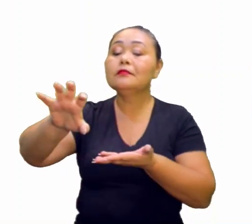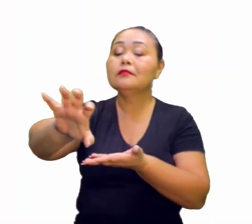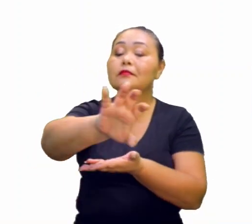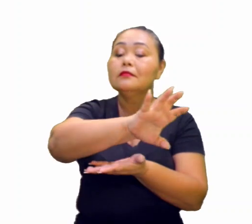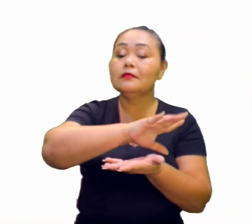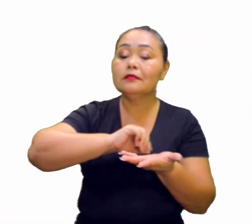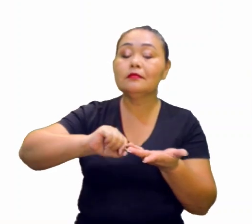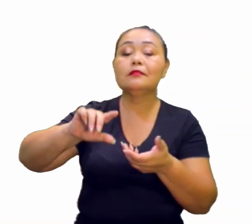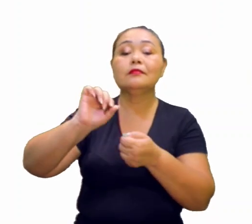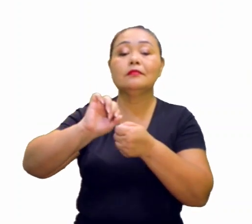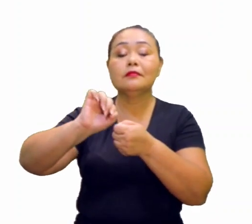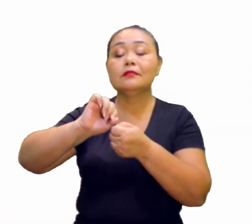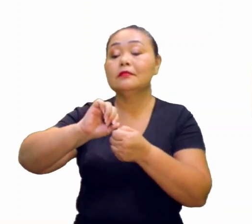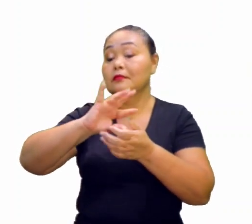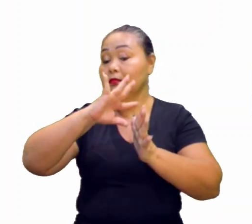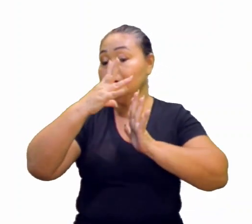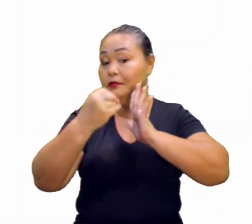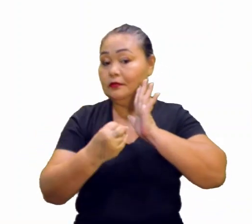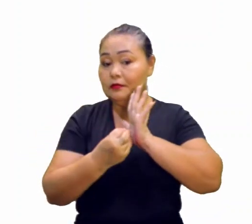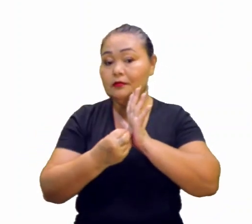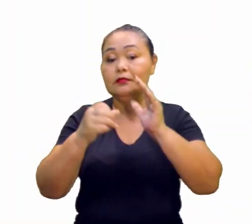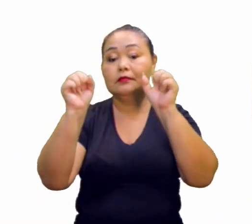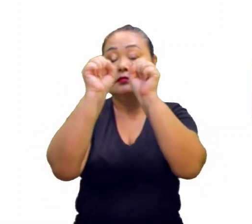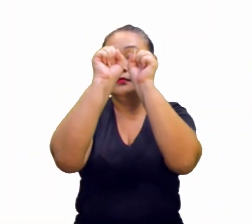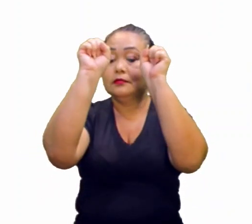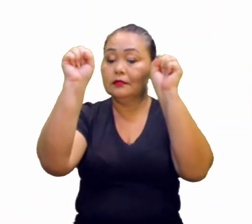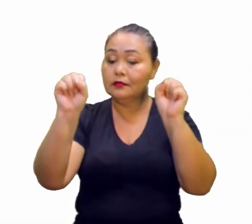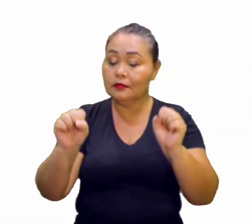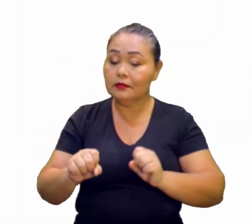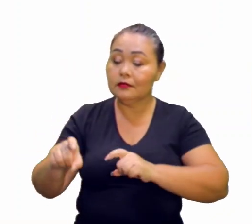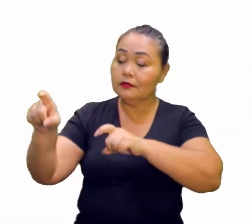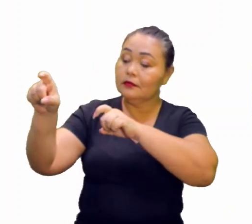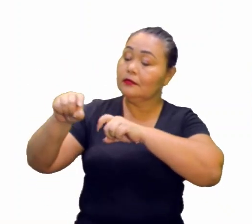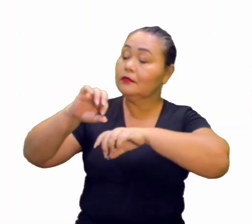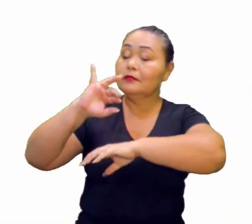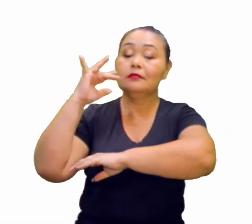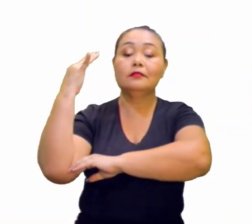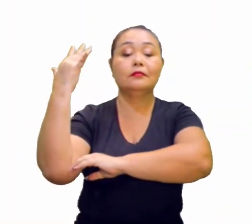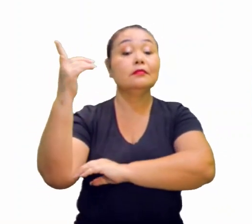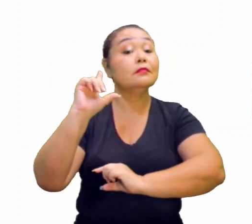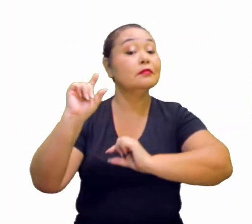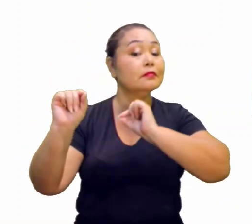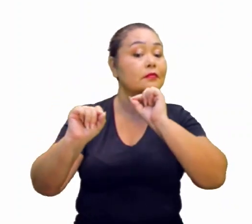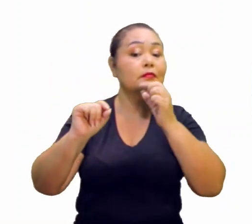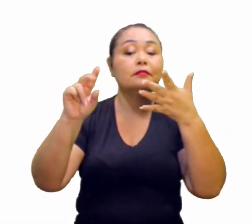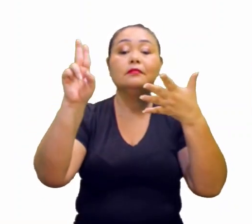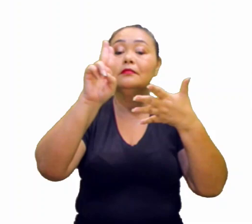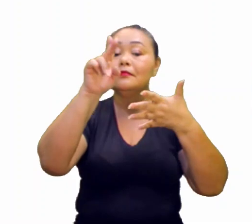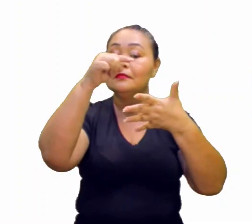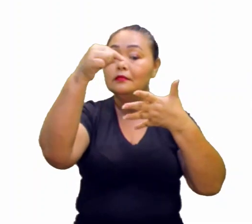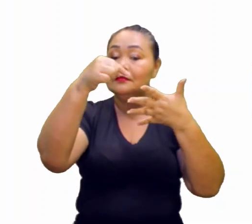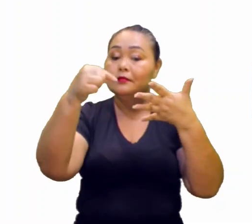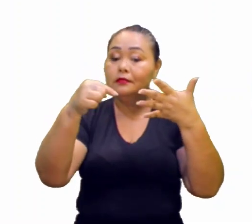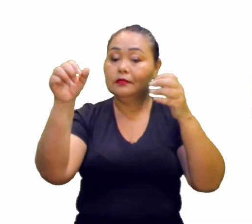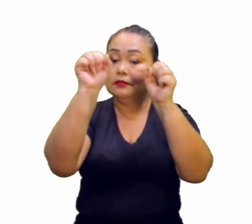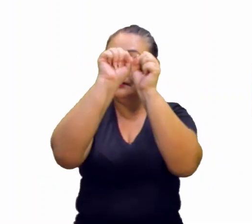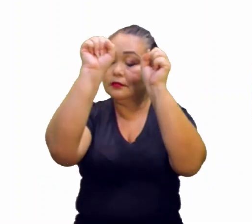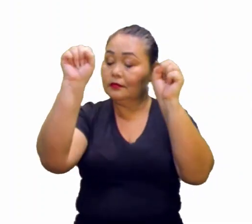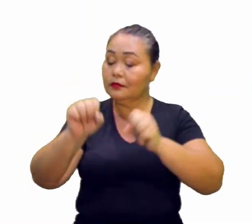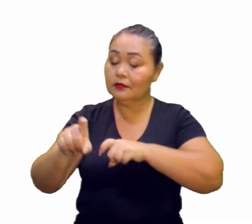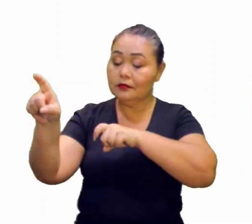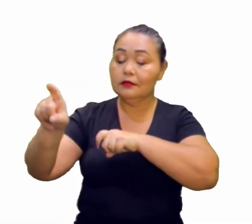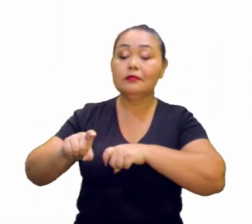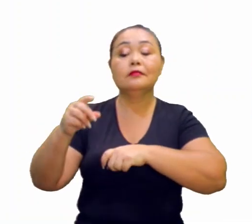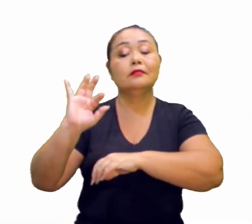da Amazônia, falamos sobre os sistemas agroflorestais, o que é, né? Classificação desses sistemas